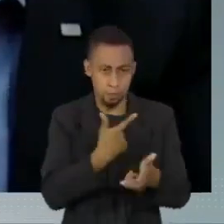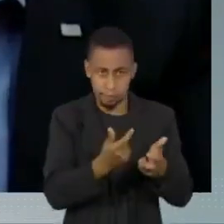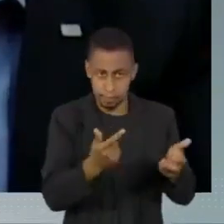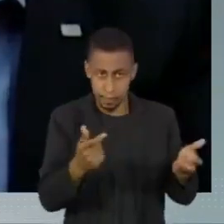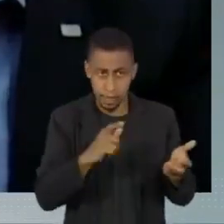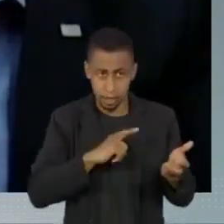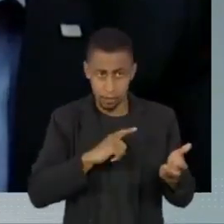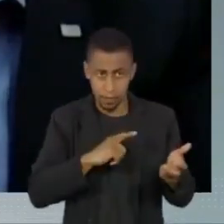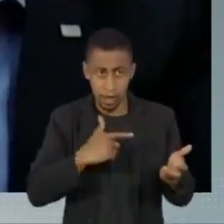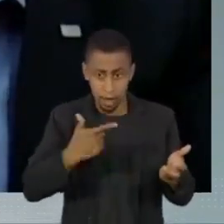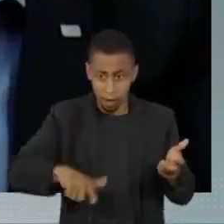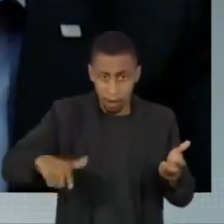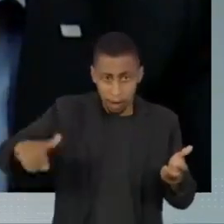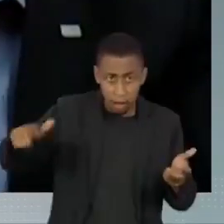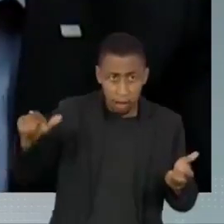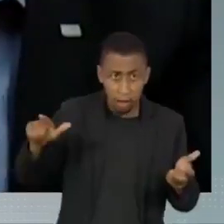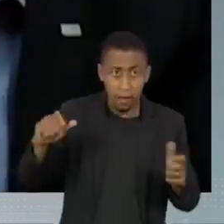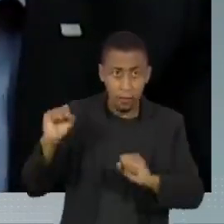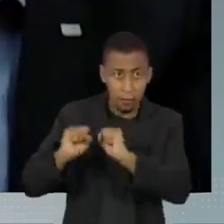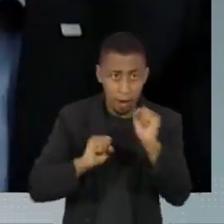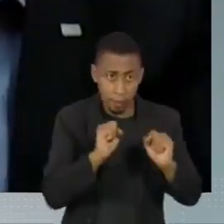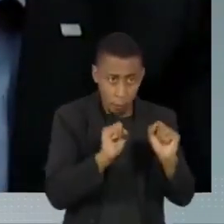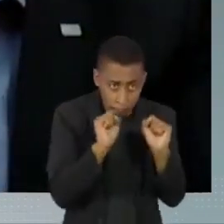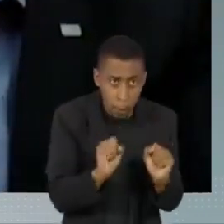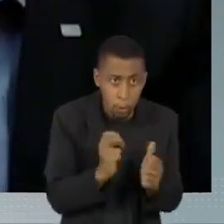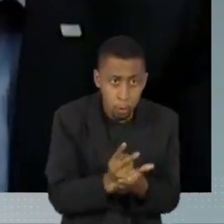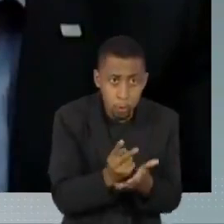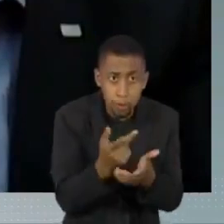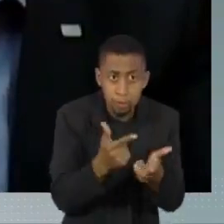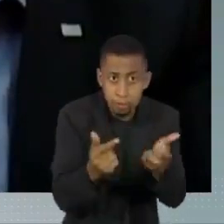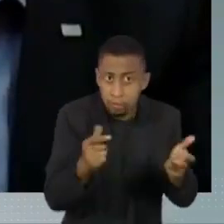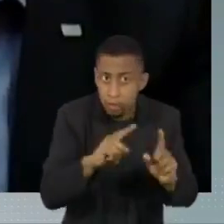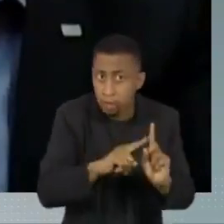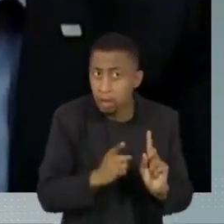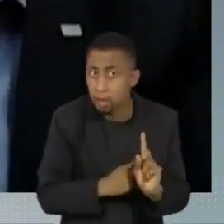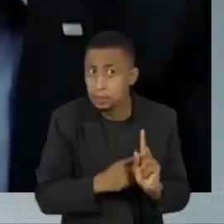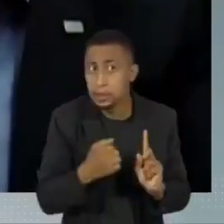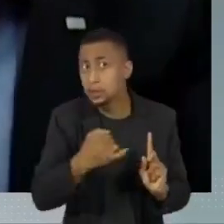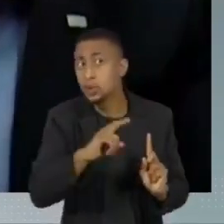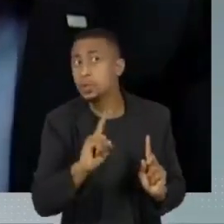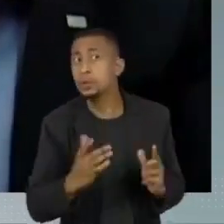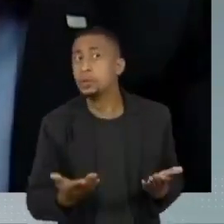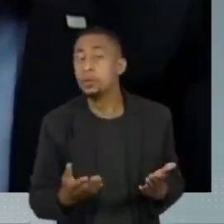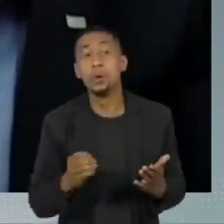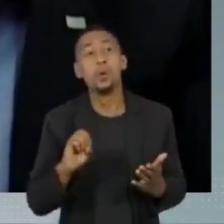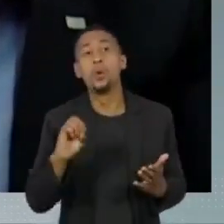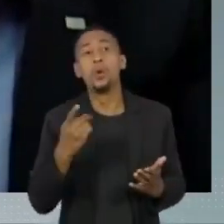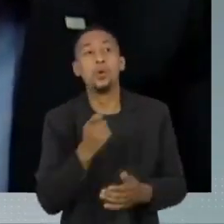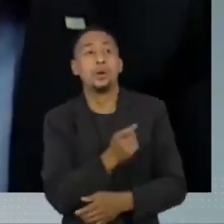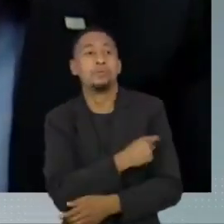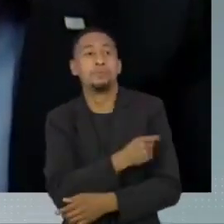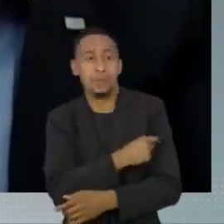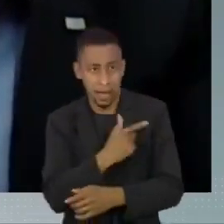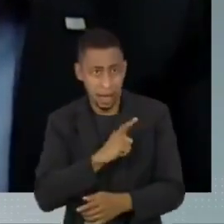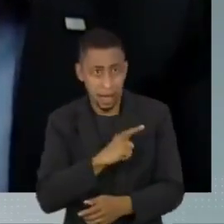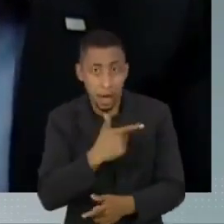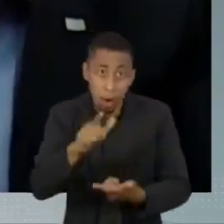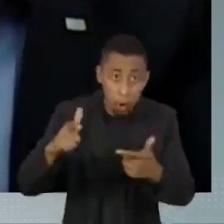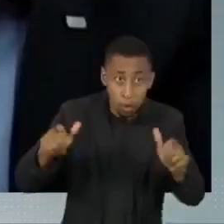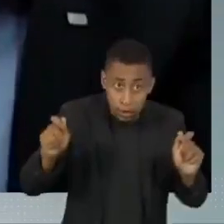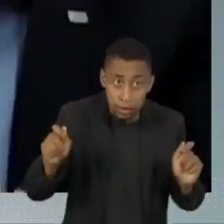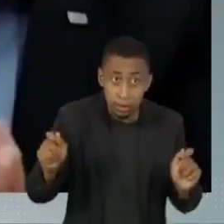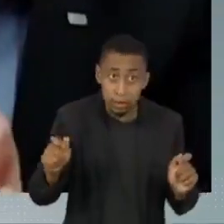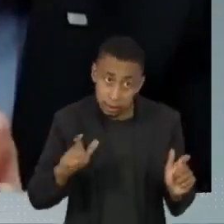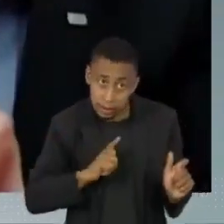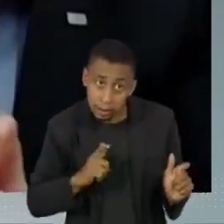de outros fabricantes podem continuar com a vacinação de gestantes? E há unidades com doses de outros fabricantes ainda